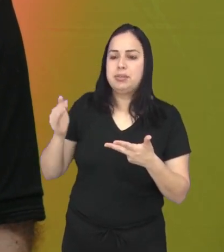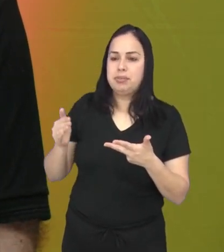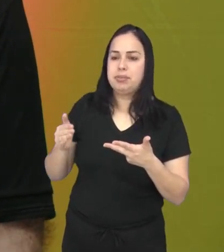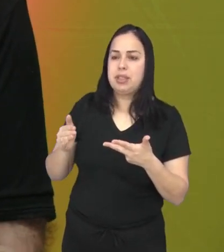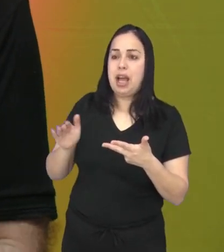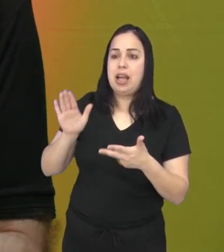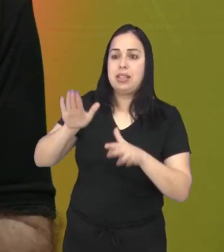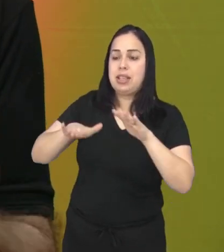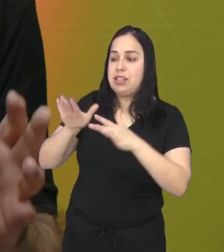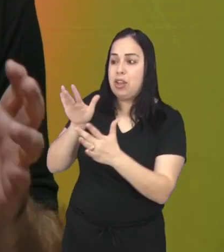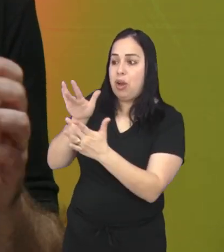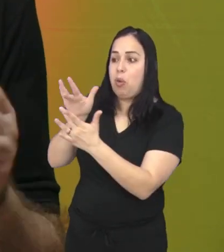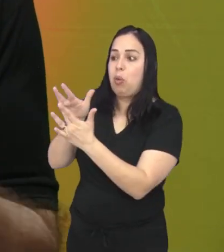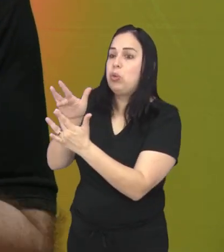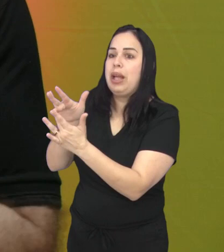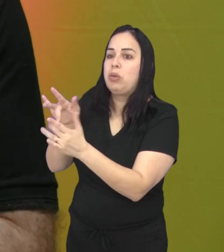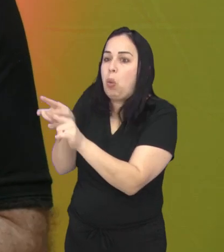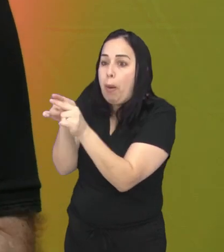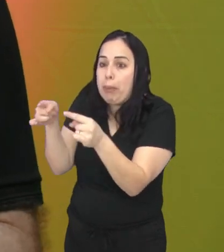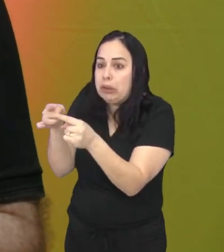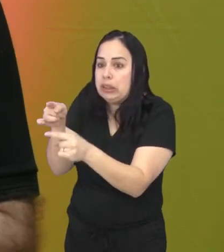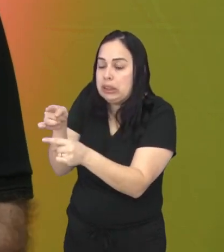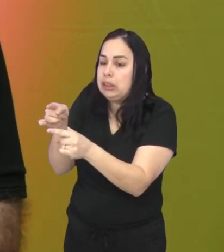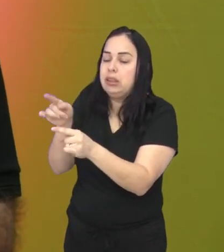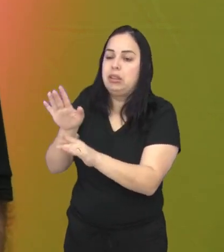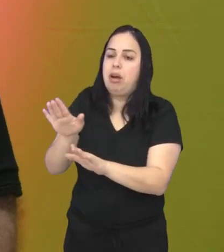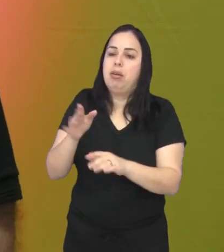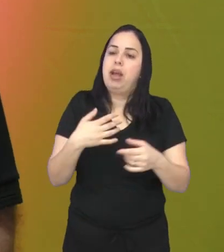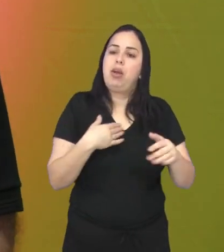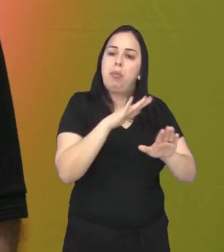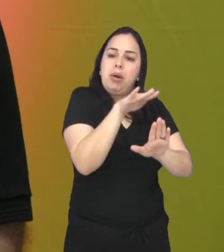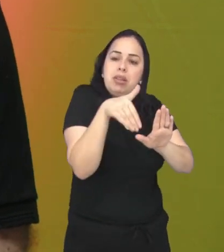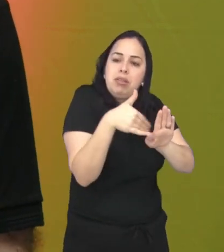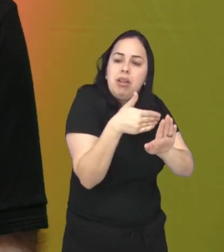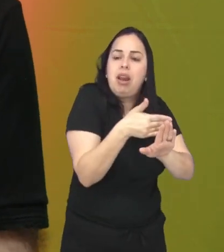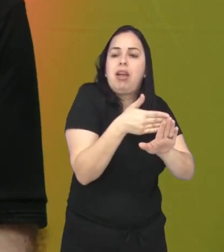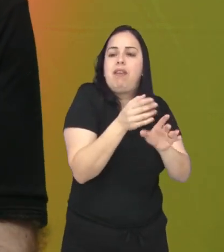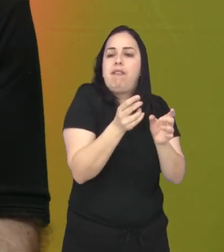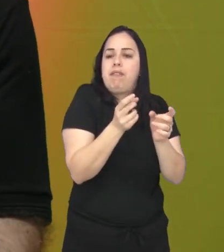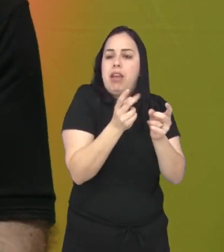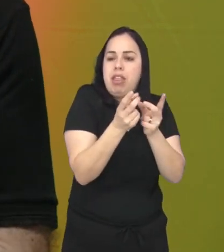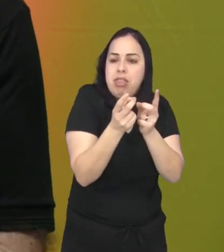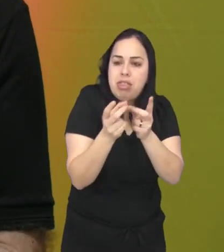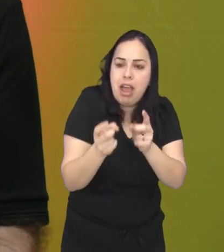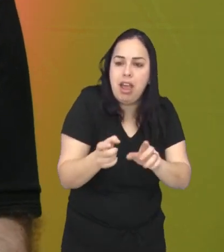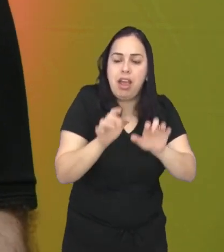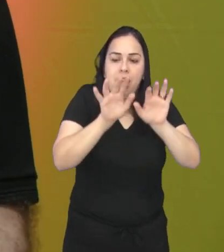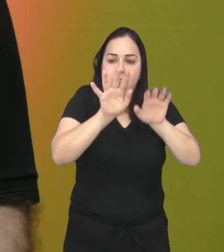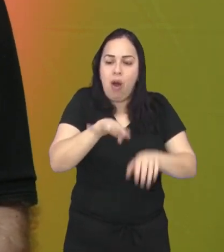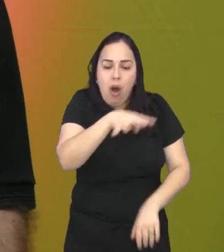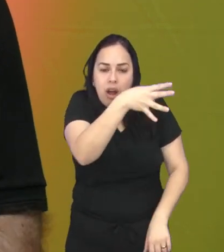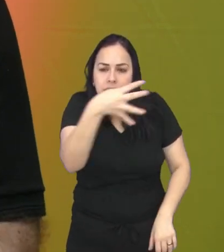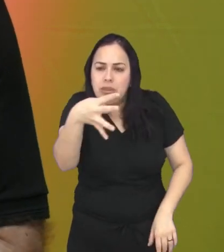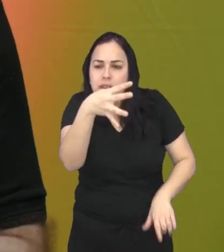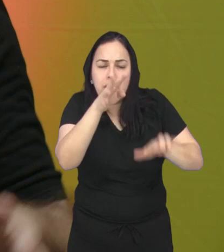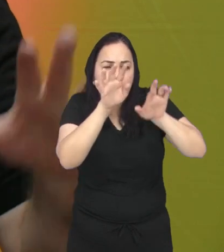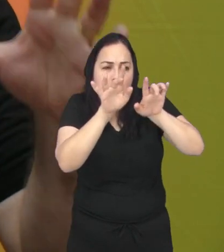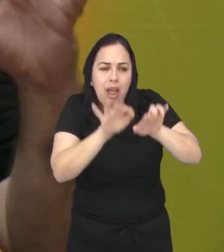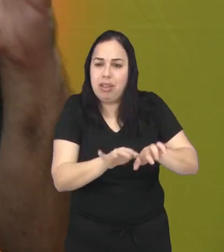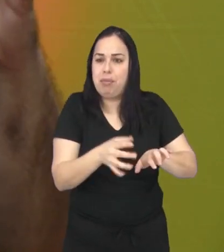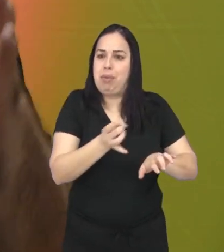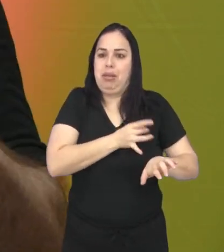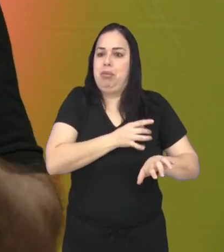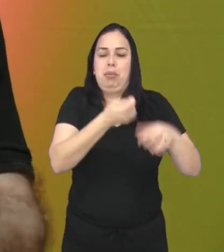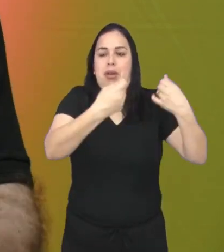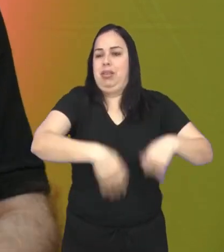não vai estar tanto assim em contato com a música e mais com os bastidores. Então, não ter medo de vender, não ter medo de olhar para uma planilha Excel.